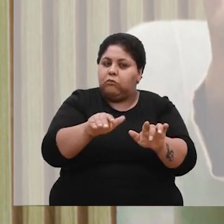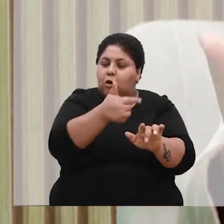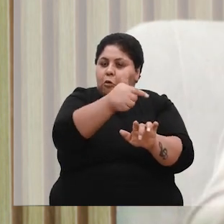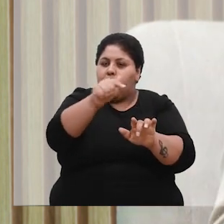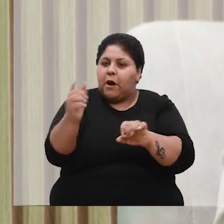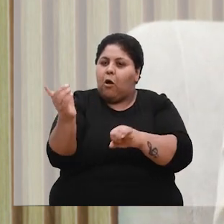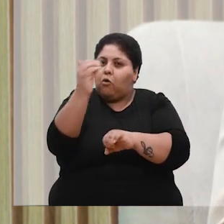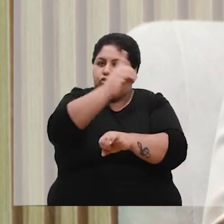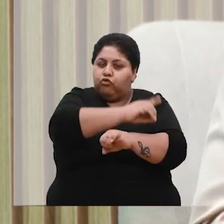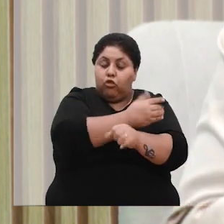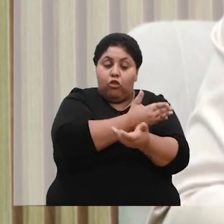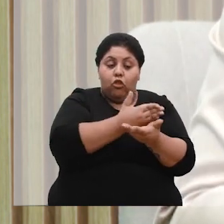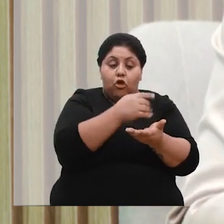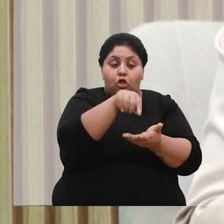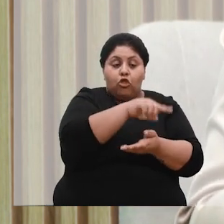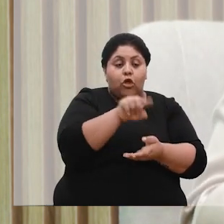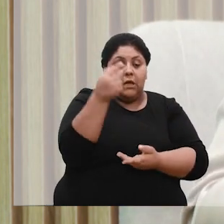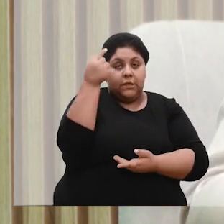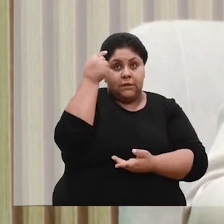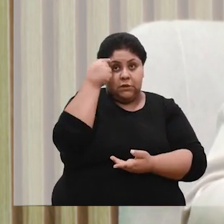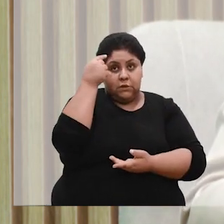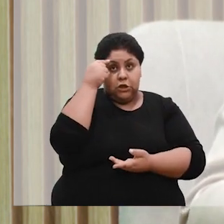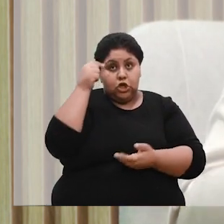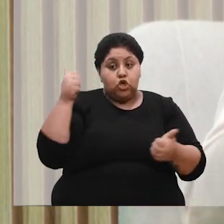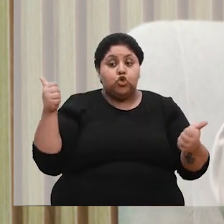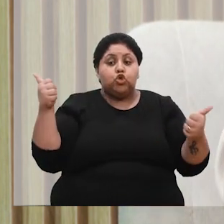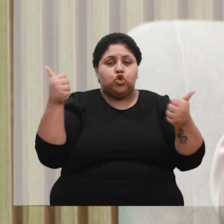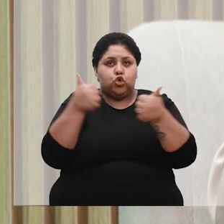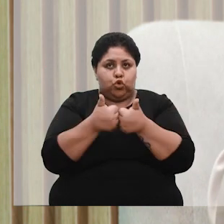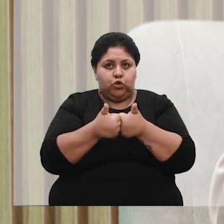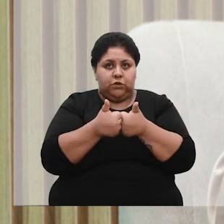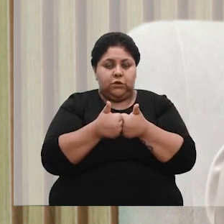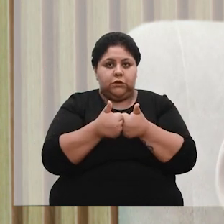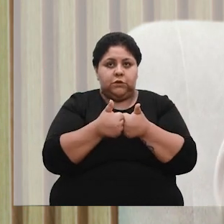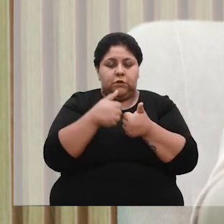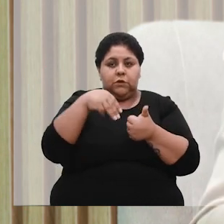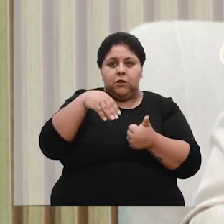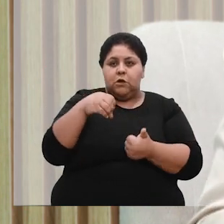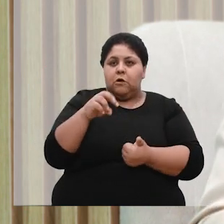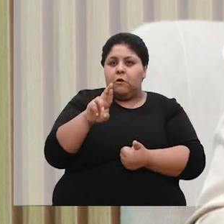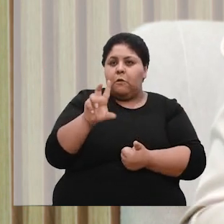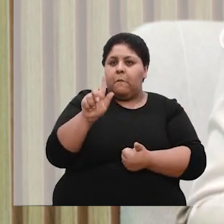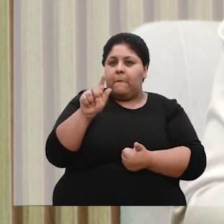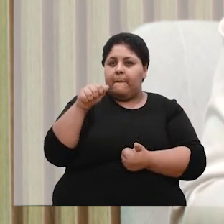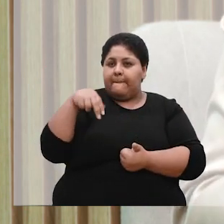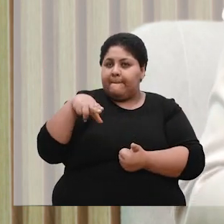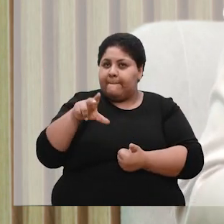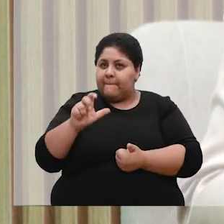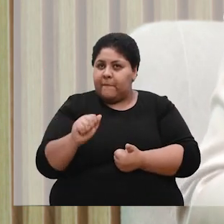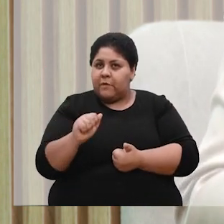para outros dias. Então foi a partir disso que nós pensamos juntas, né, a Morgana que está aqui